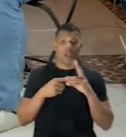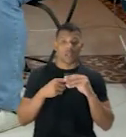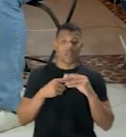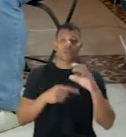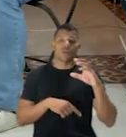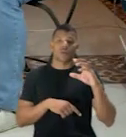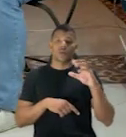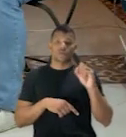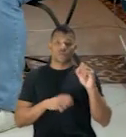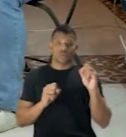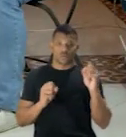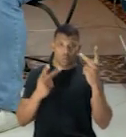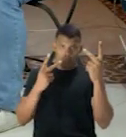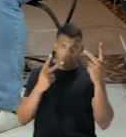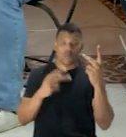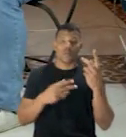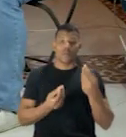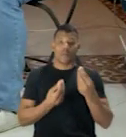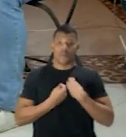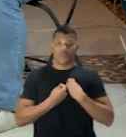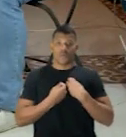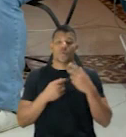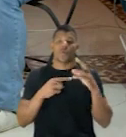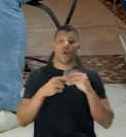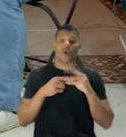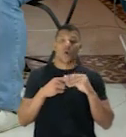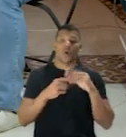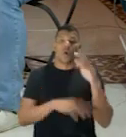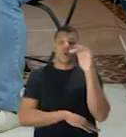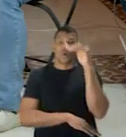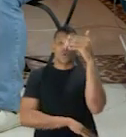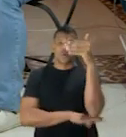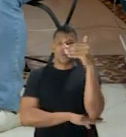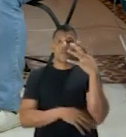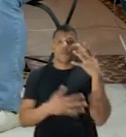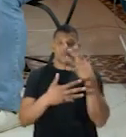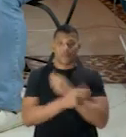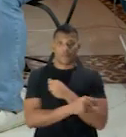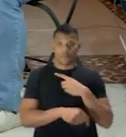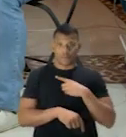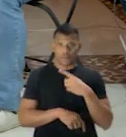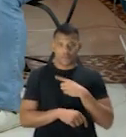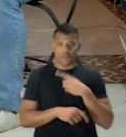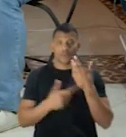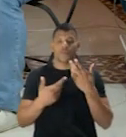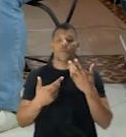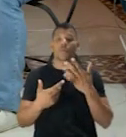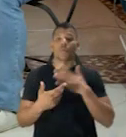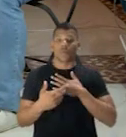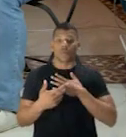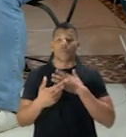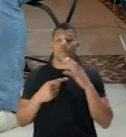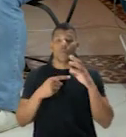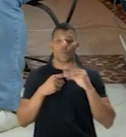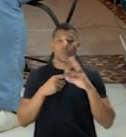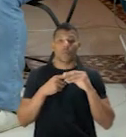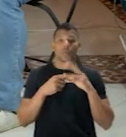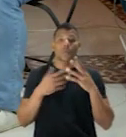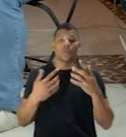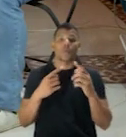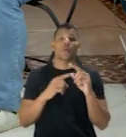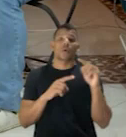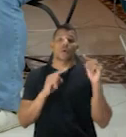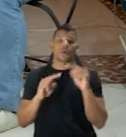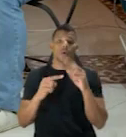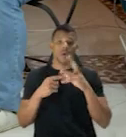show. Ele ganhou uma caneta no hotel, uma caneta muito bonita. E ele viu que eu tinha gostado da caneta, ele falou, vou te dar a caneta.